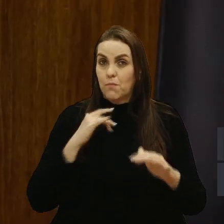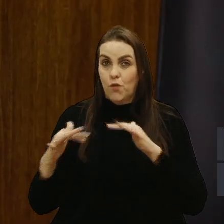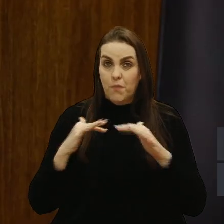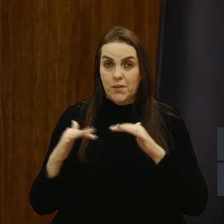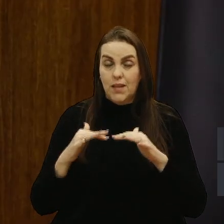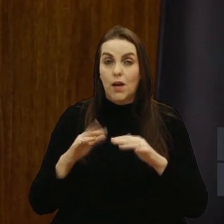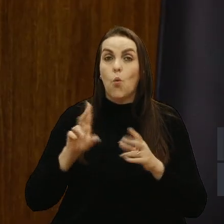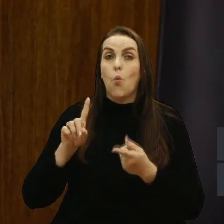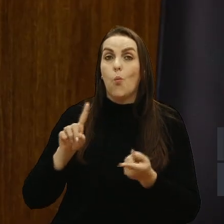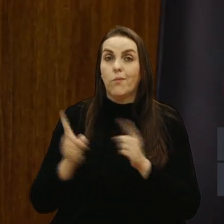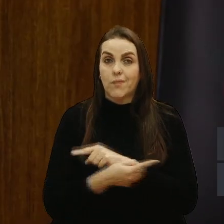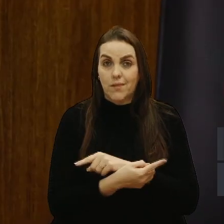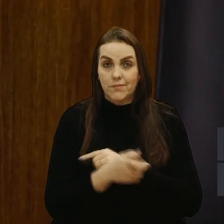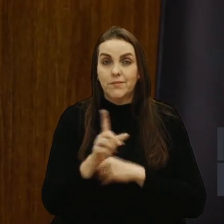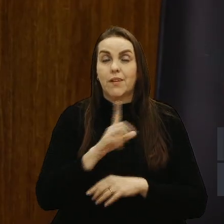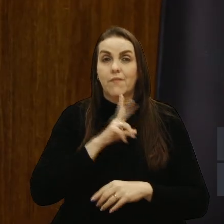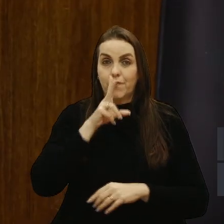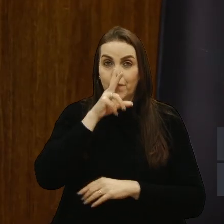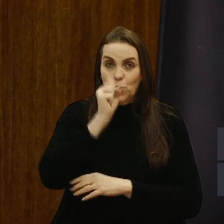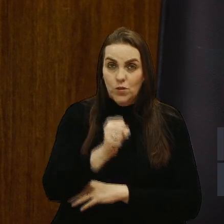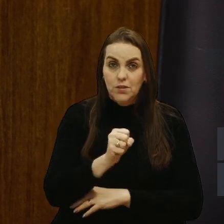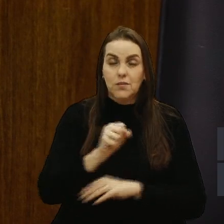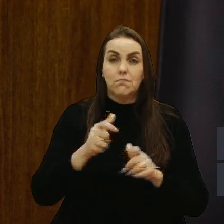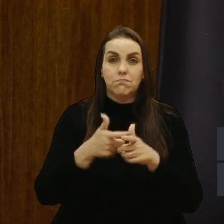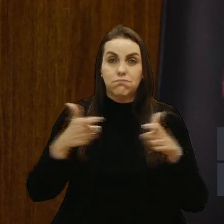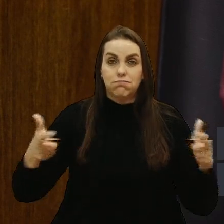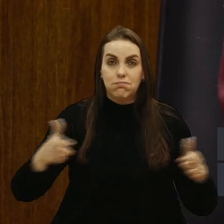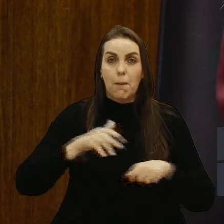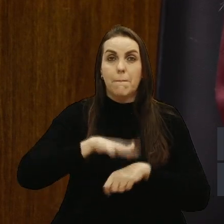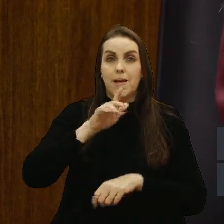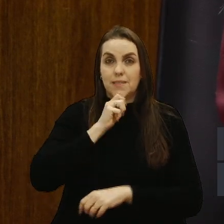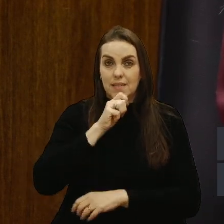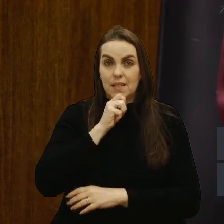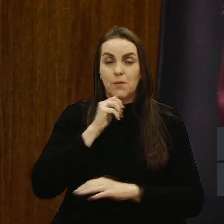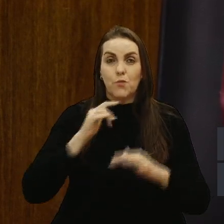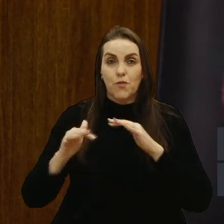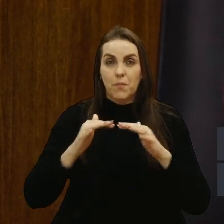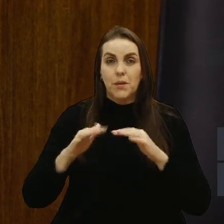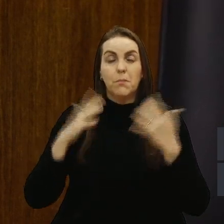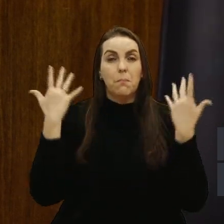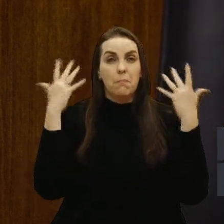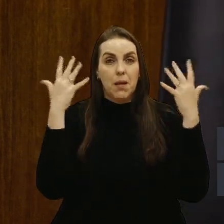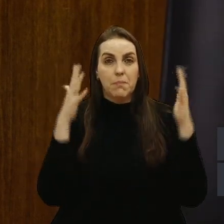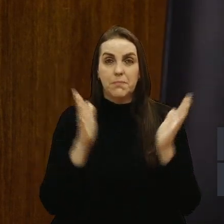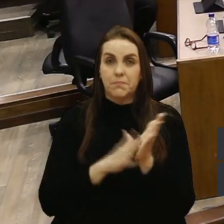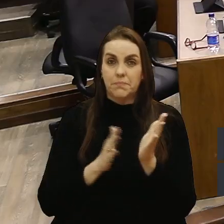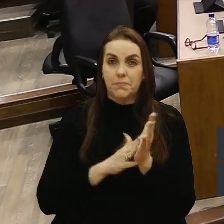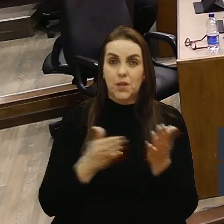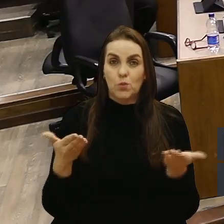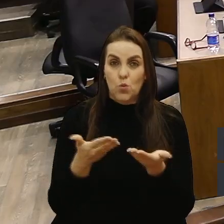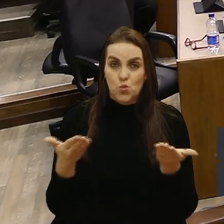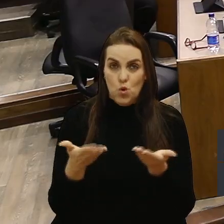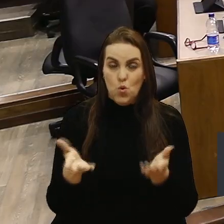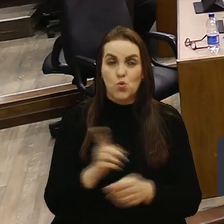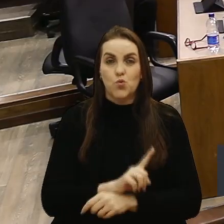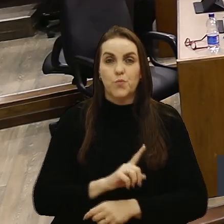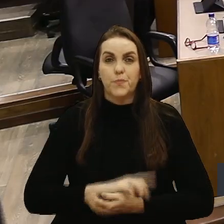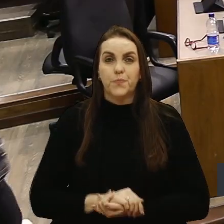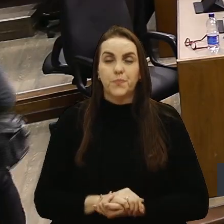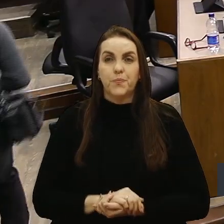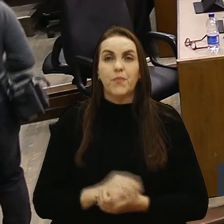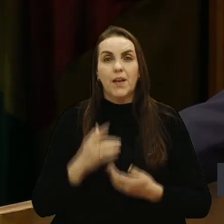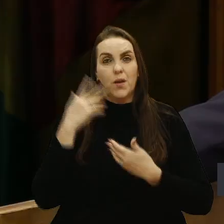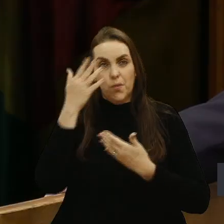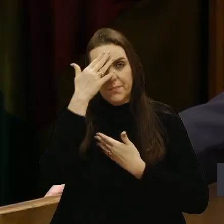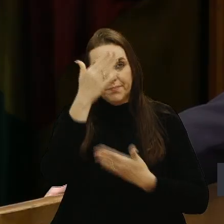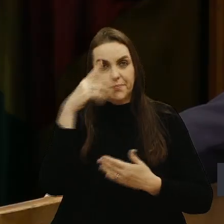contrário, a gente tem que fortalecer e temos que ampliar cada vez mais esse movimento. Então parabéns pela pauta trazida no dia de hoje. Obrigado, vereadora Andressa. Quero